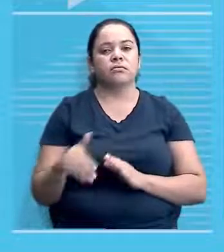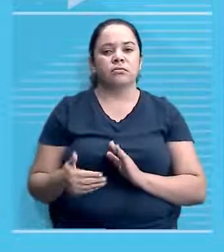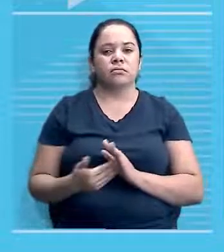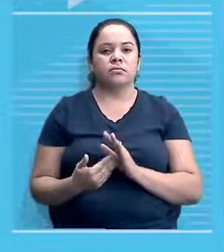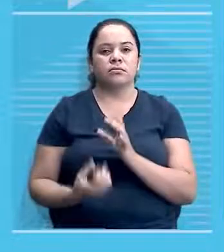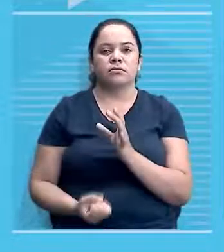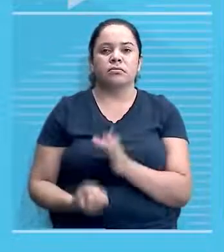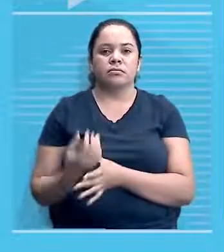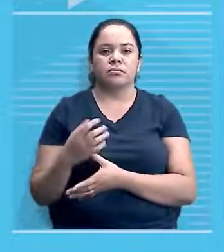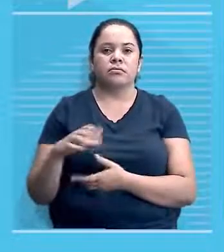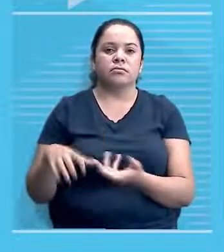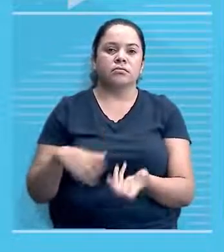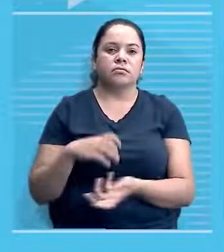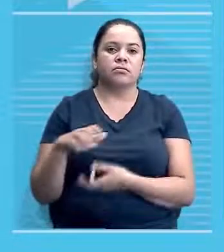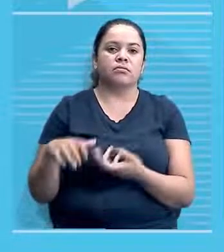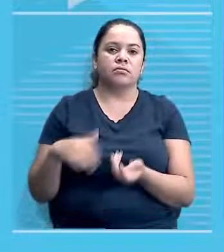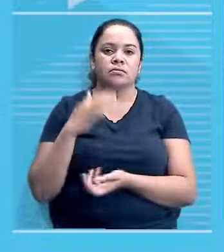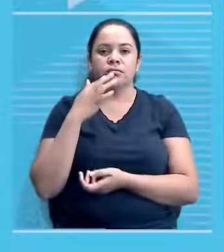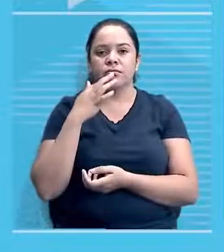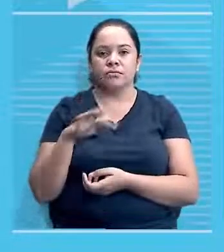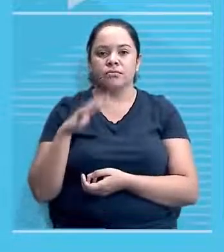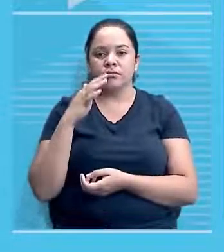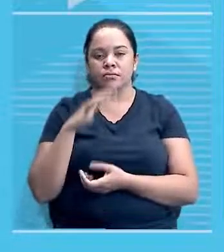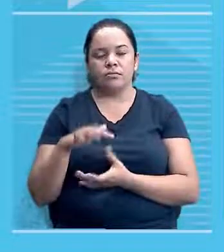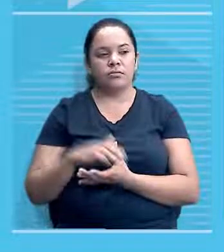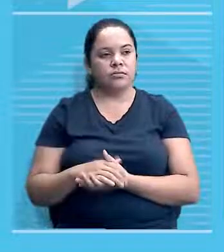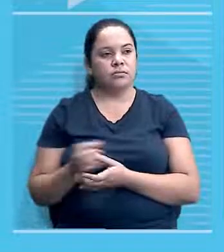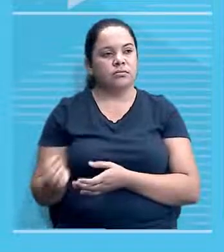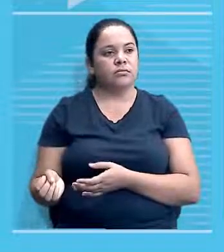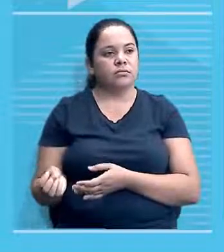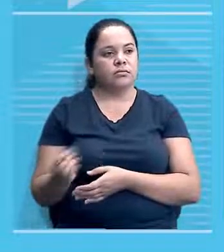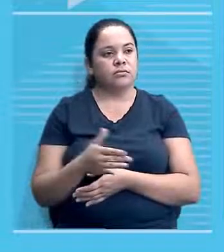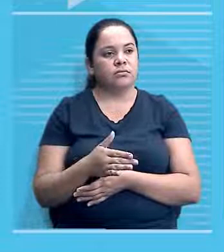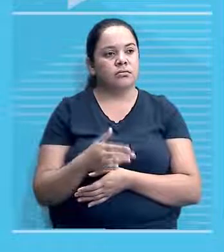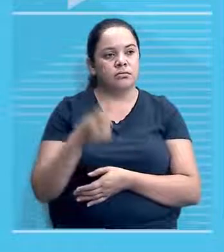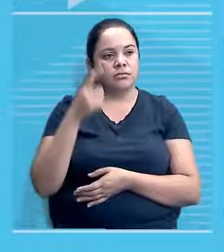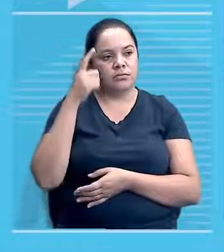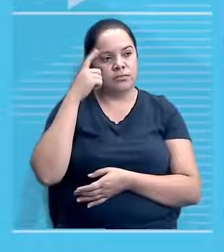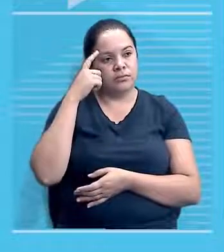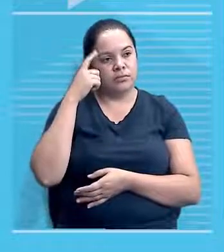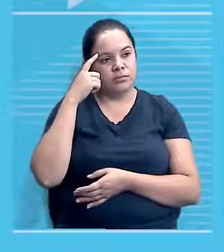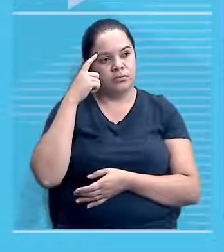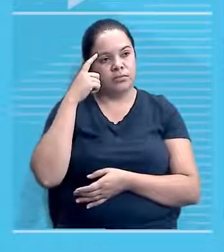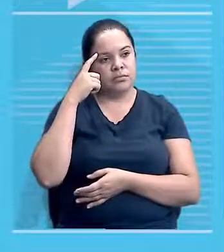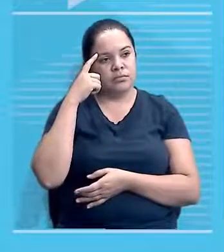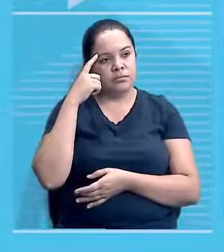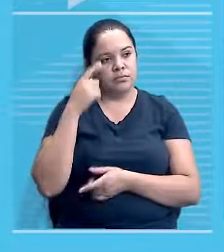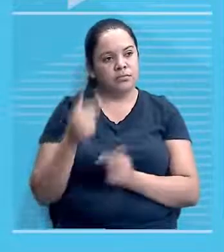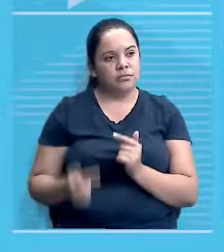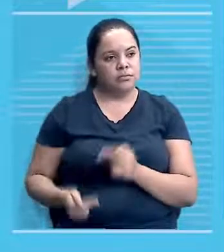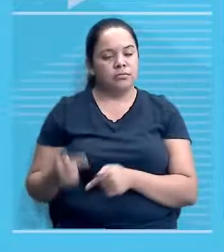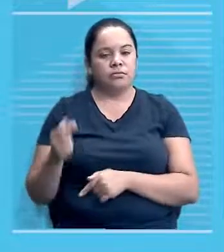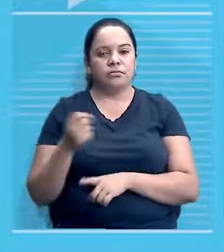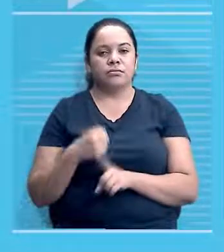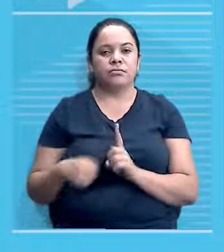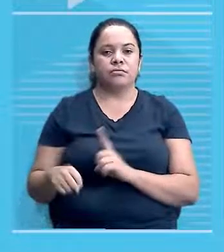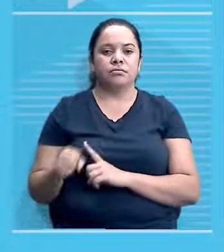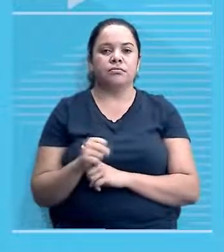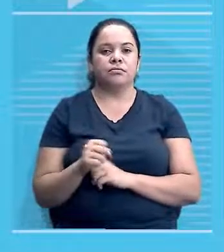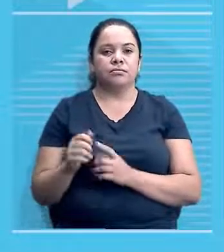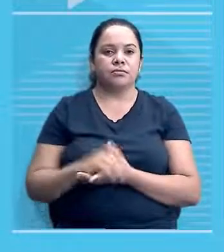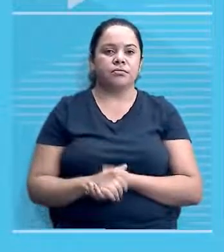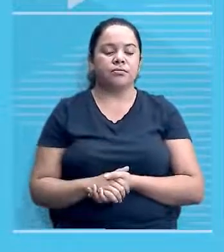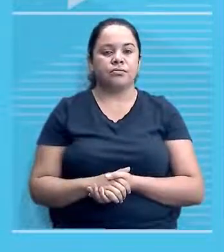uma nova mentalidade política e social filosófica e É nesse conturbado